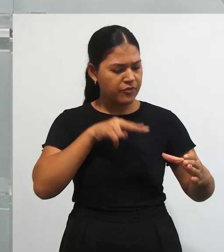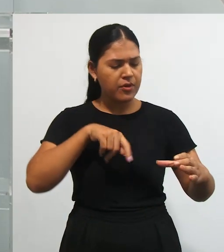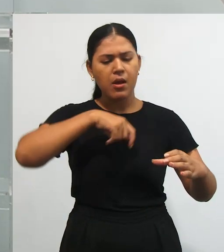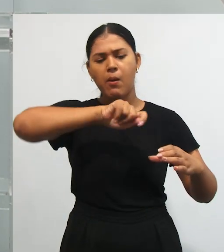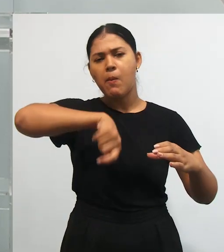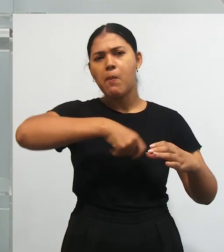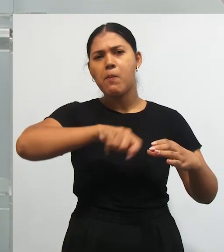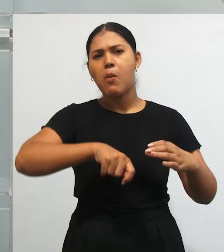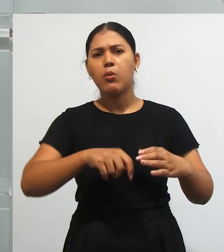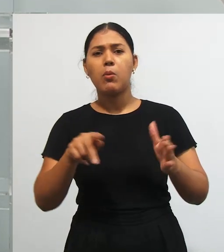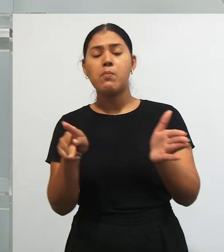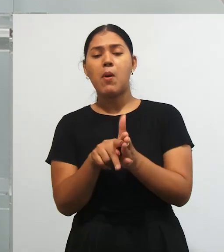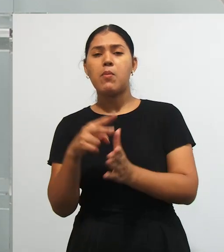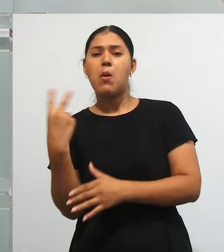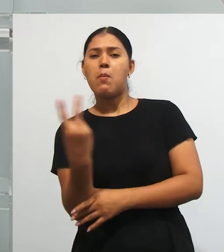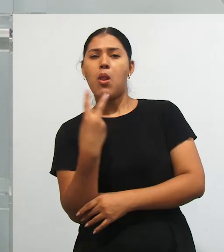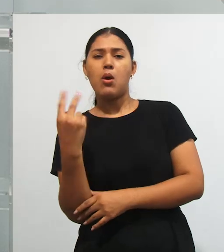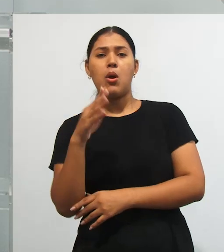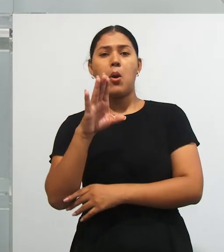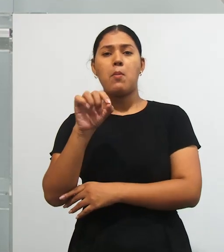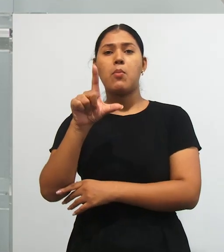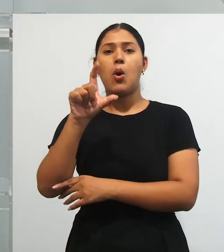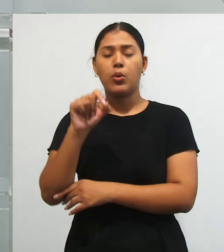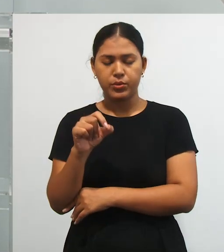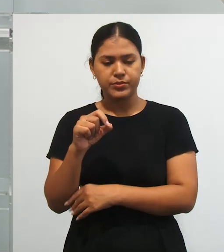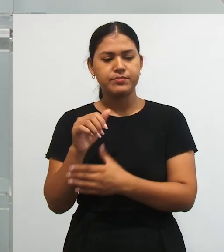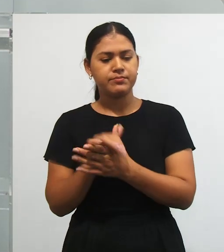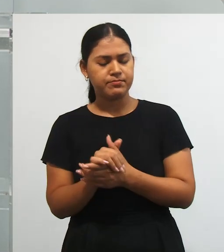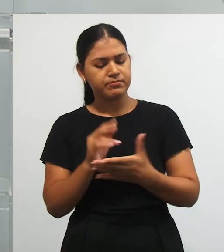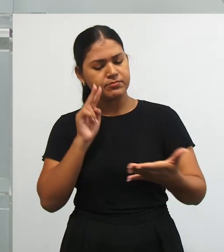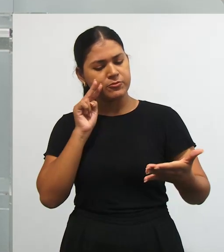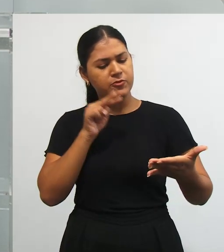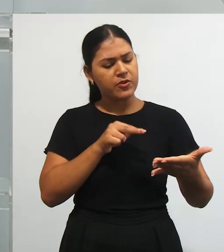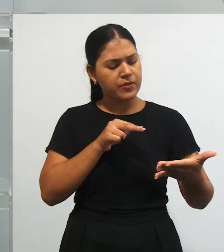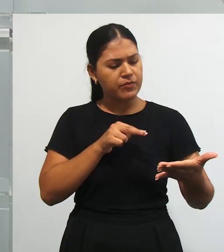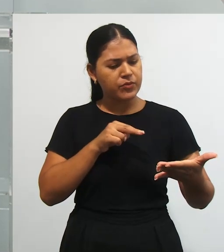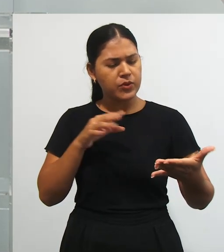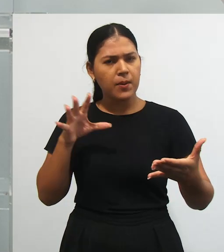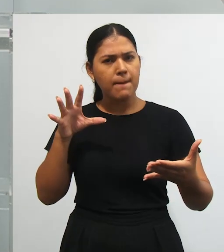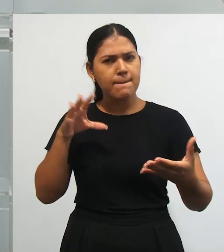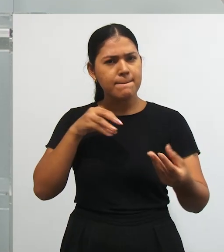de liquidificador. Junte todos os ingredientes e bote para assar.